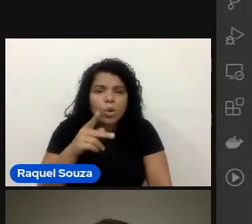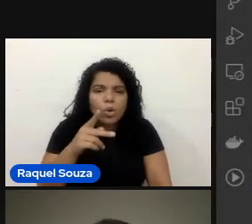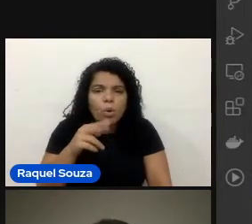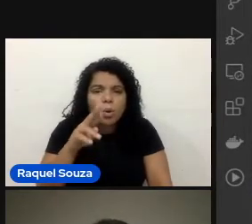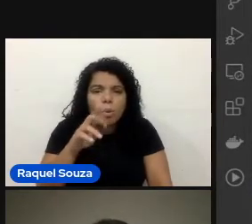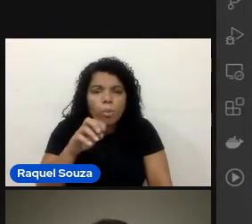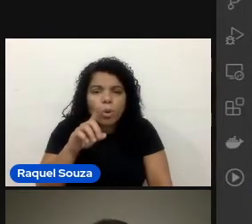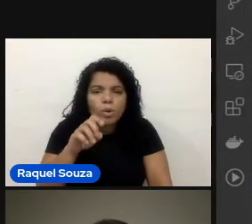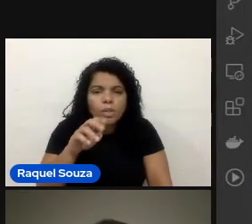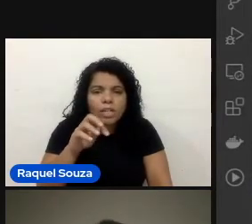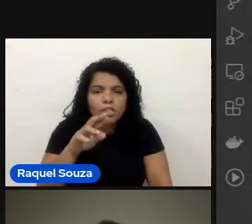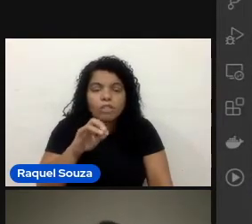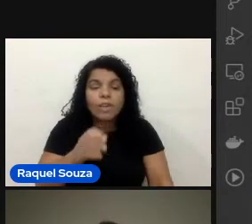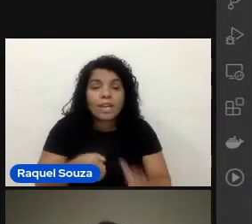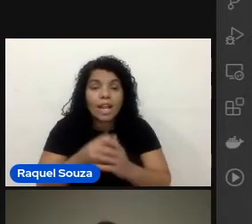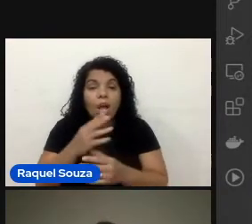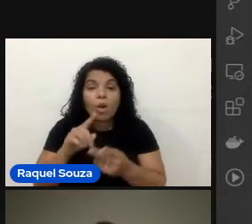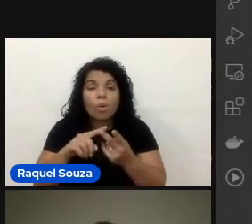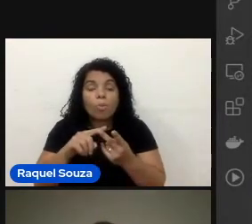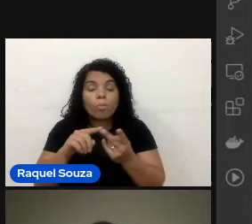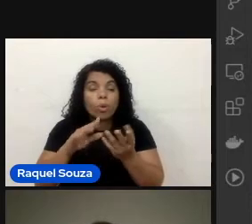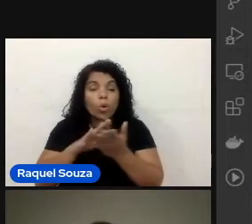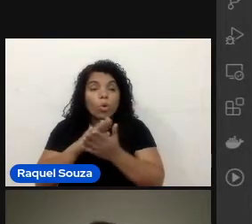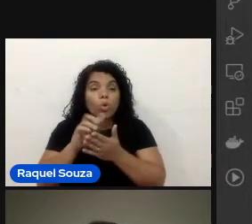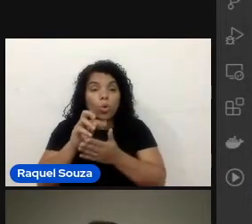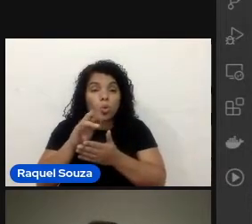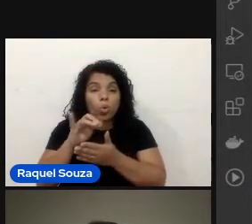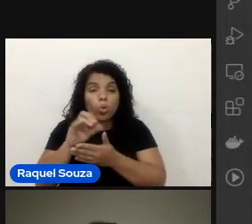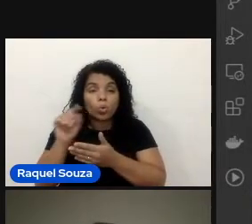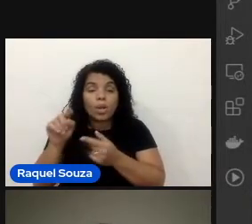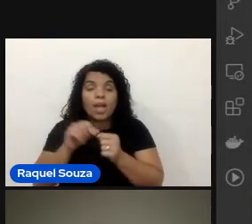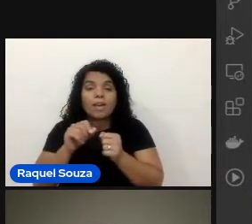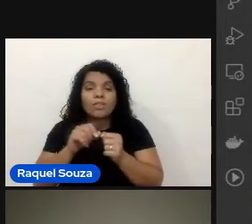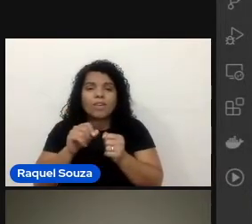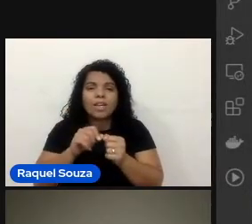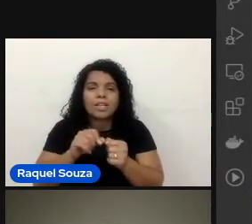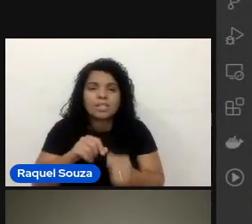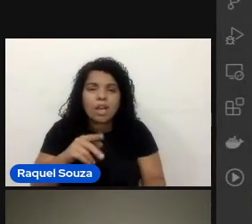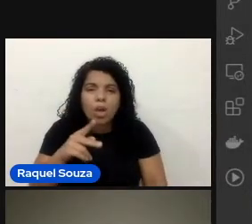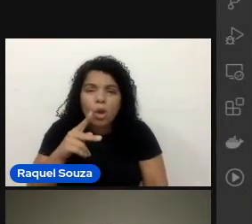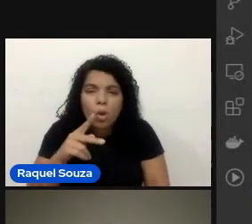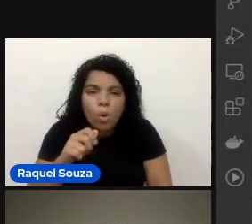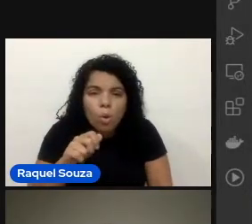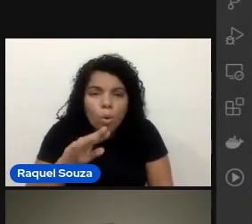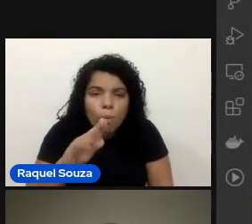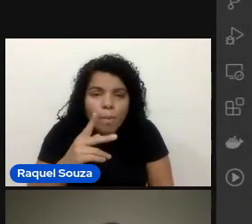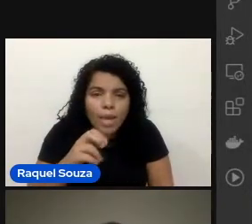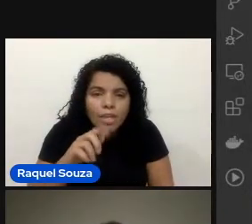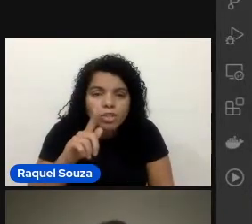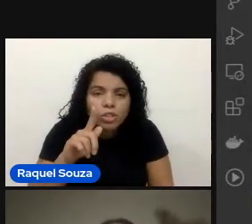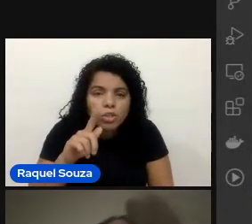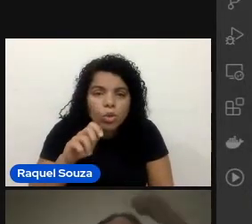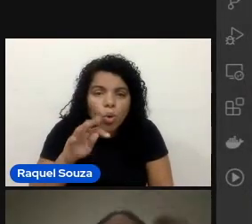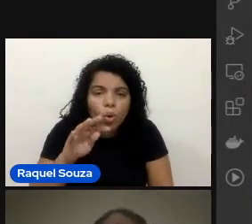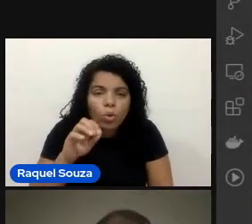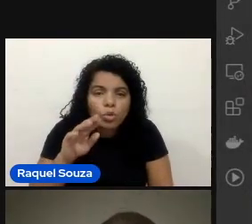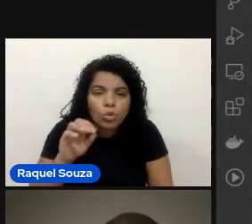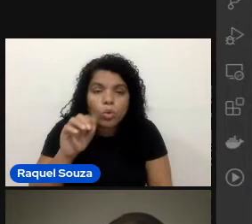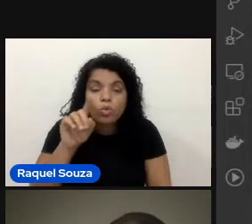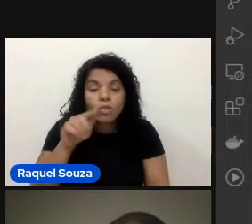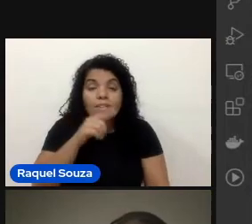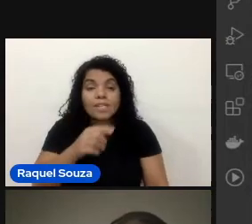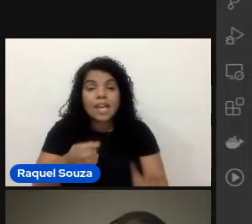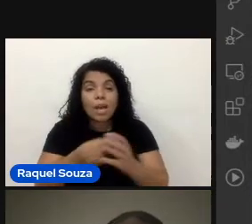lá no server REST. Então, quando você faz um page goto, você abre uma URL. Como eu já setei um